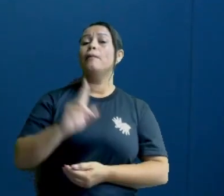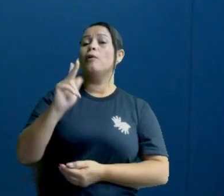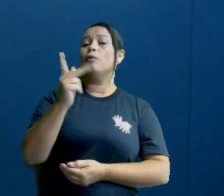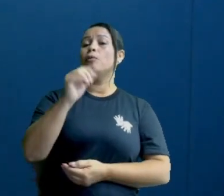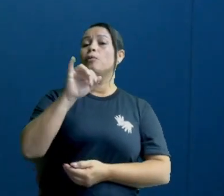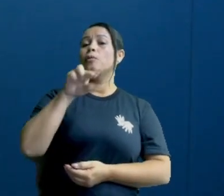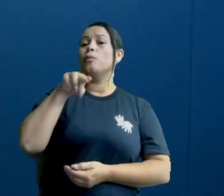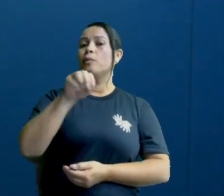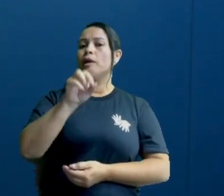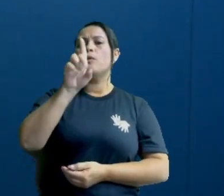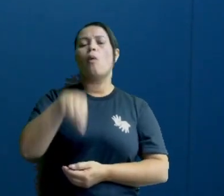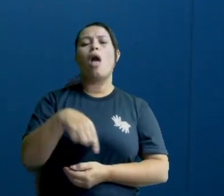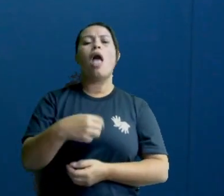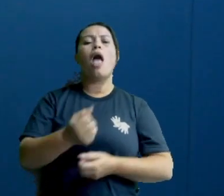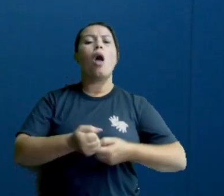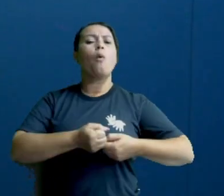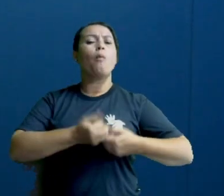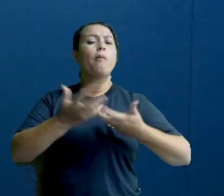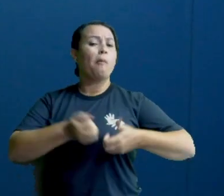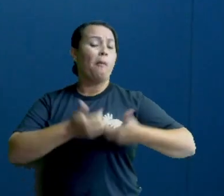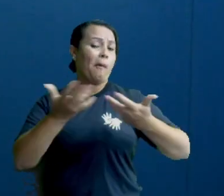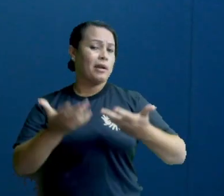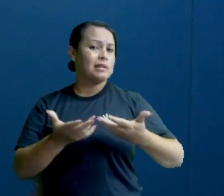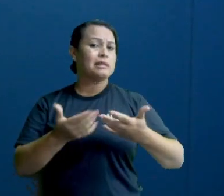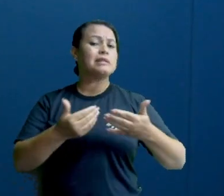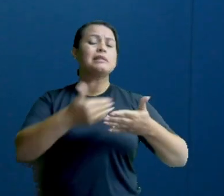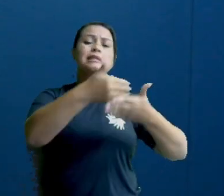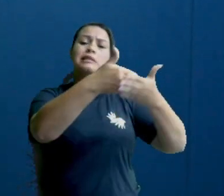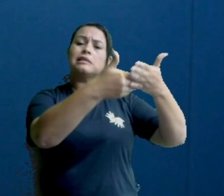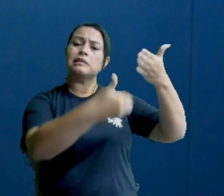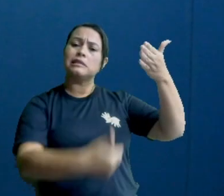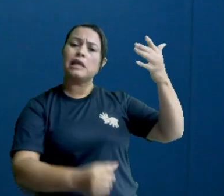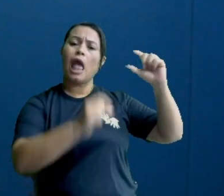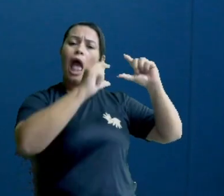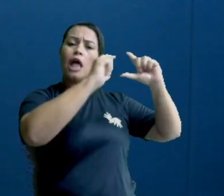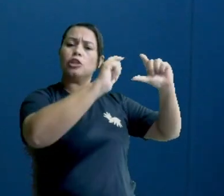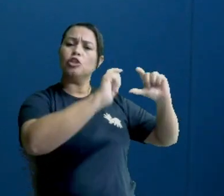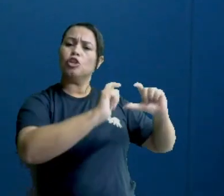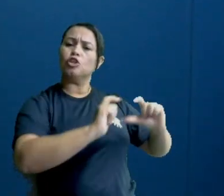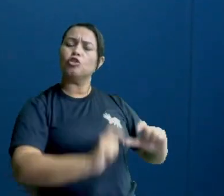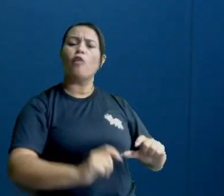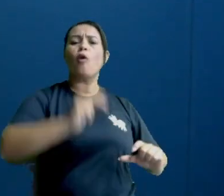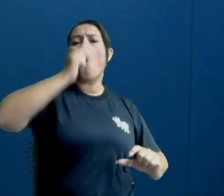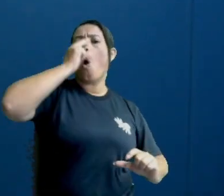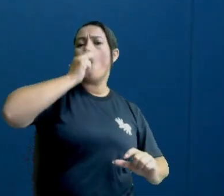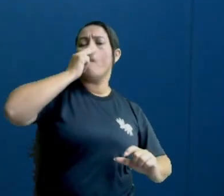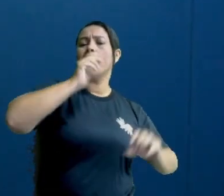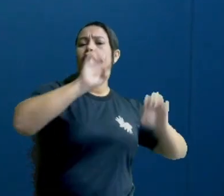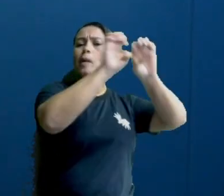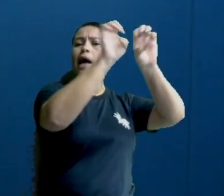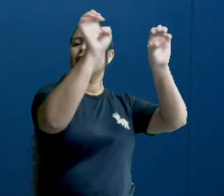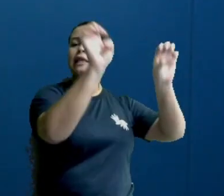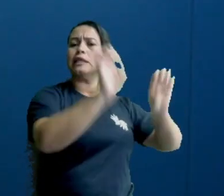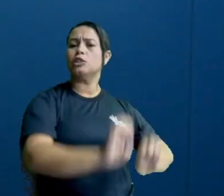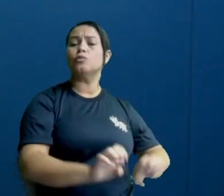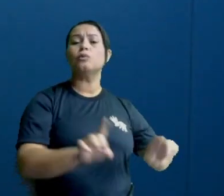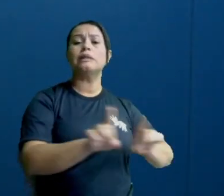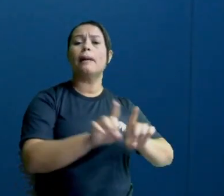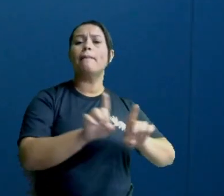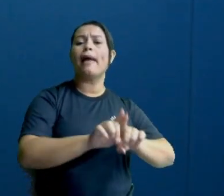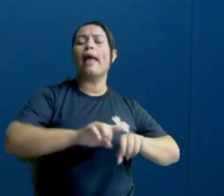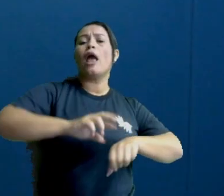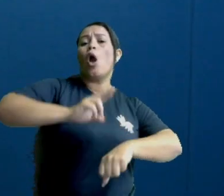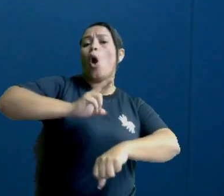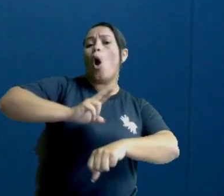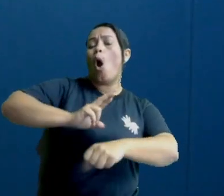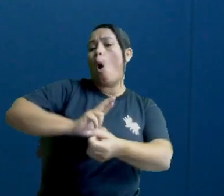O hino é uma poesia métrica de estrofes sucessivas com a mesma estrutura e esquema de